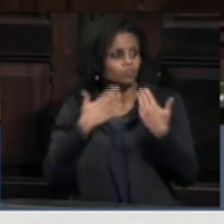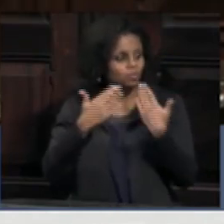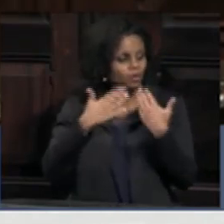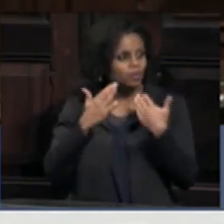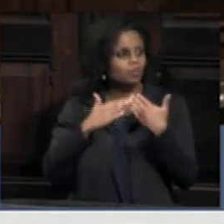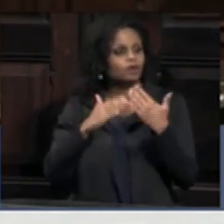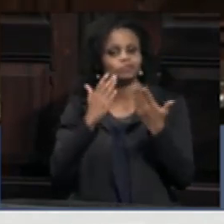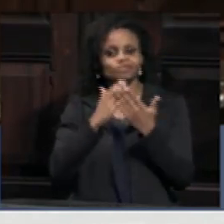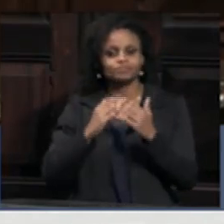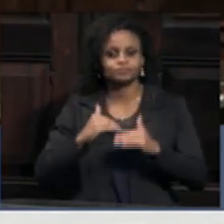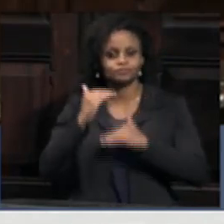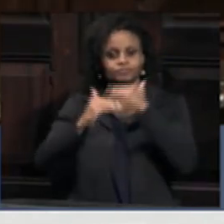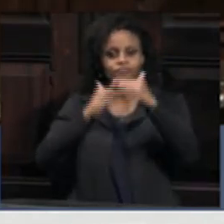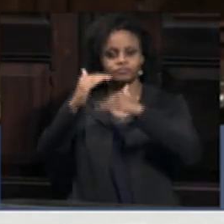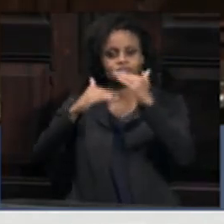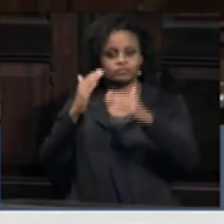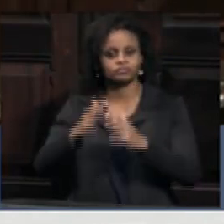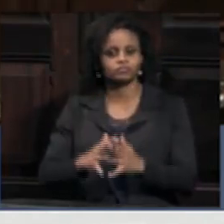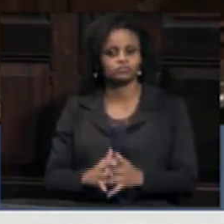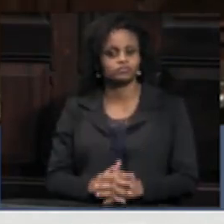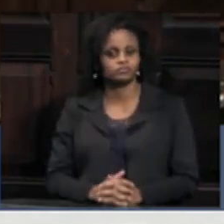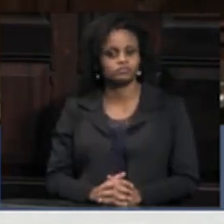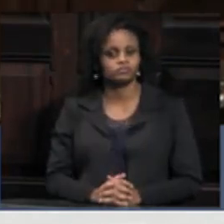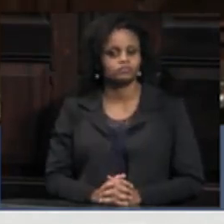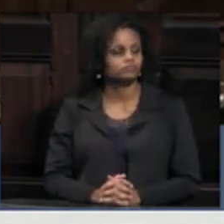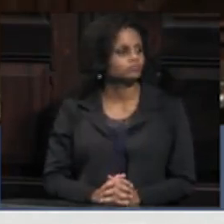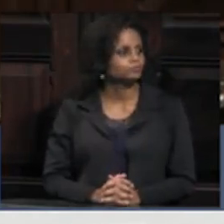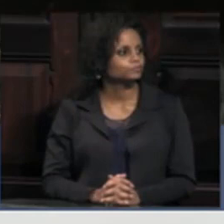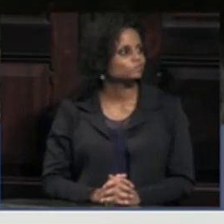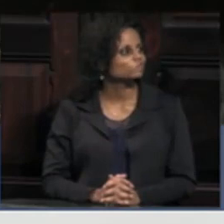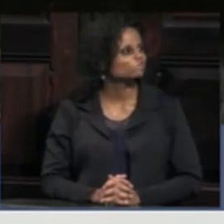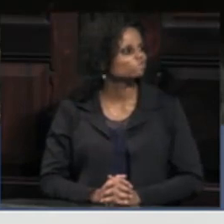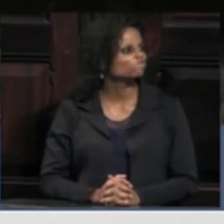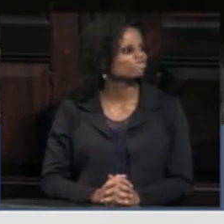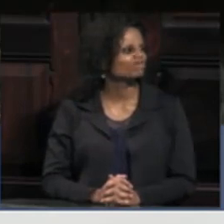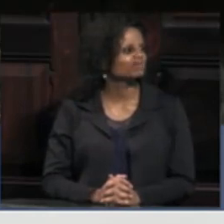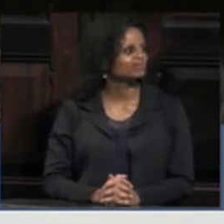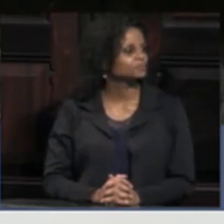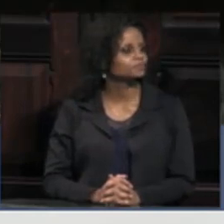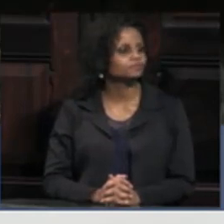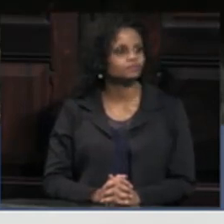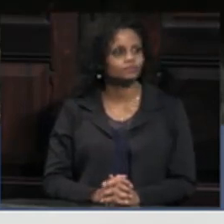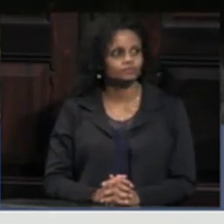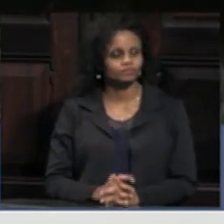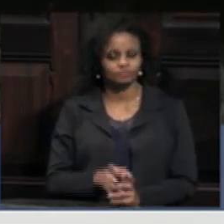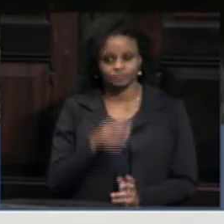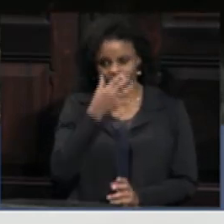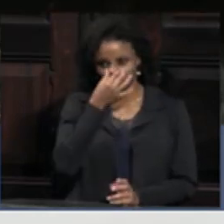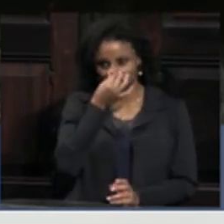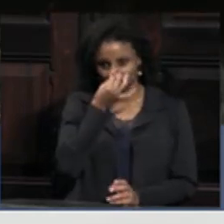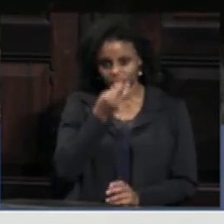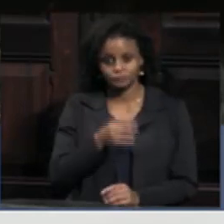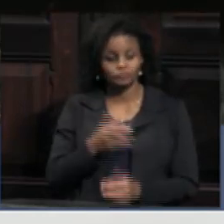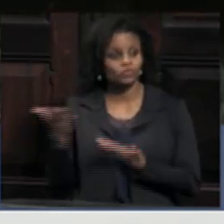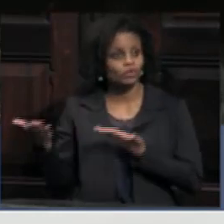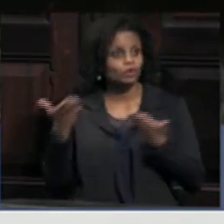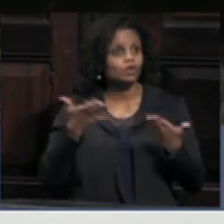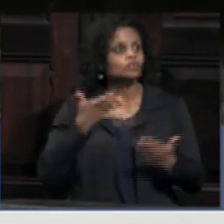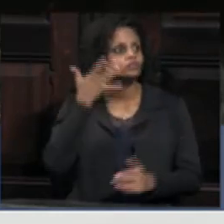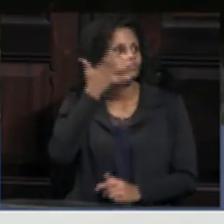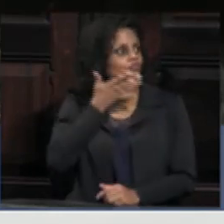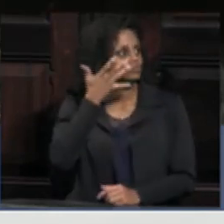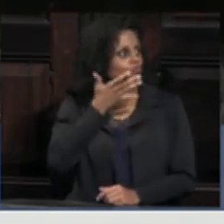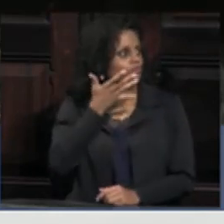pautas importantes para o Estado do Rio de Janeiro. Era isso, senhor presidente. O próximo orador inscrito para discutir é o